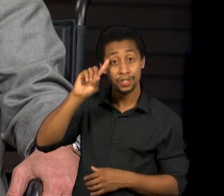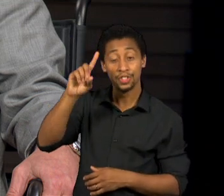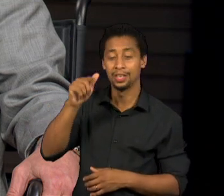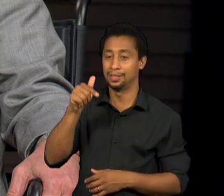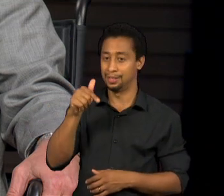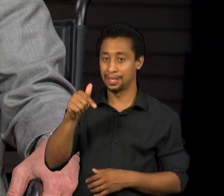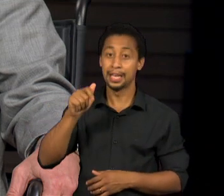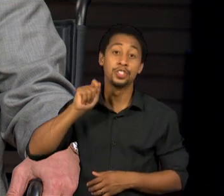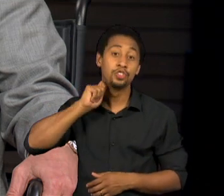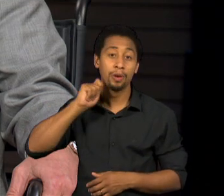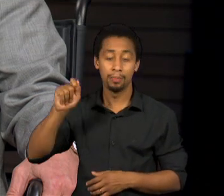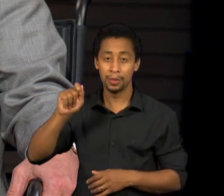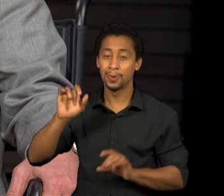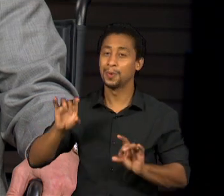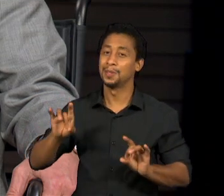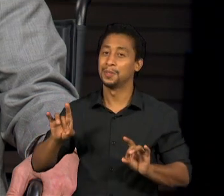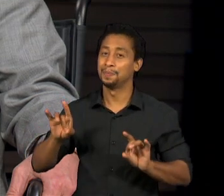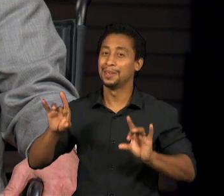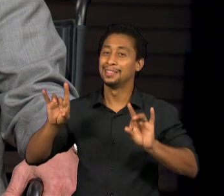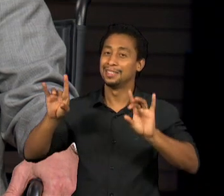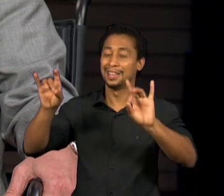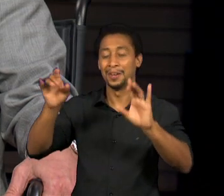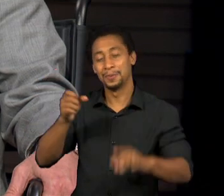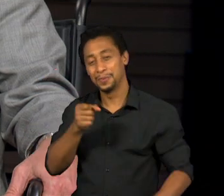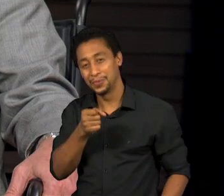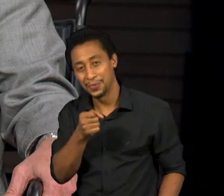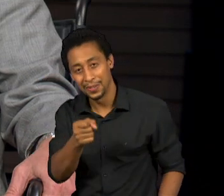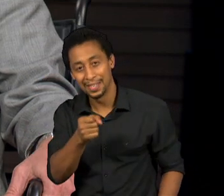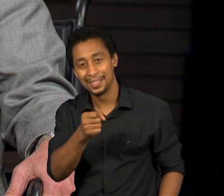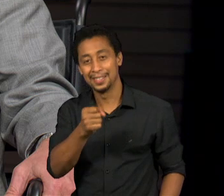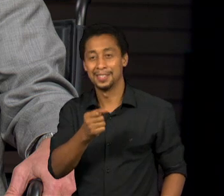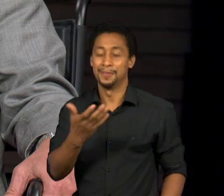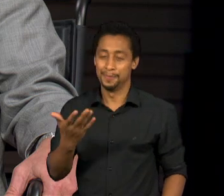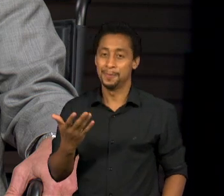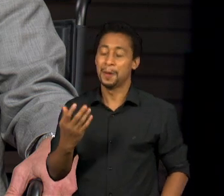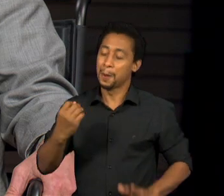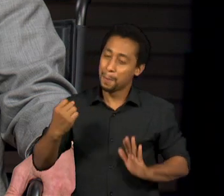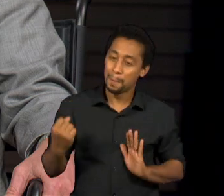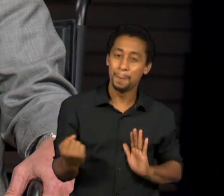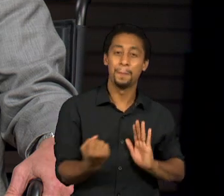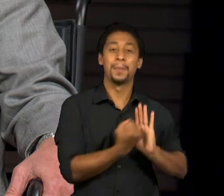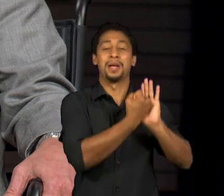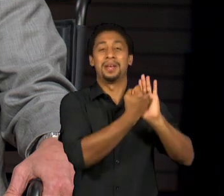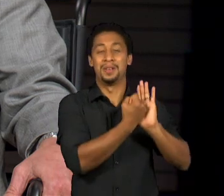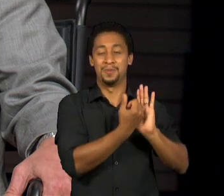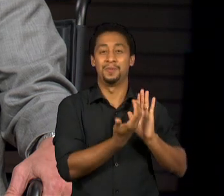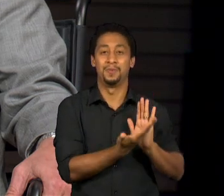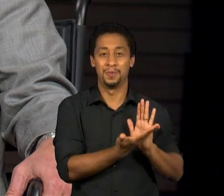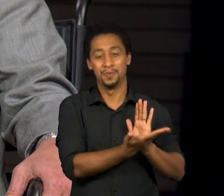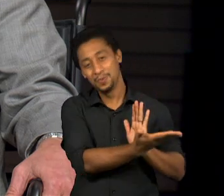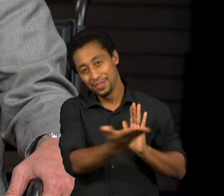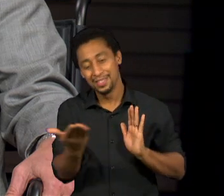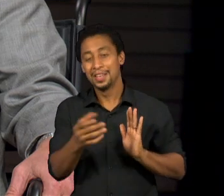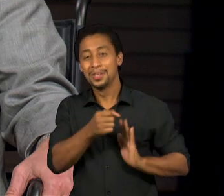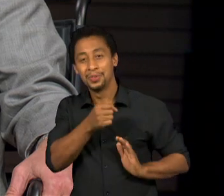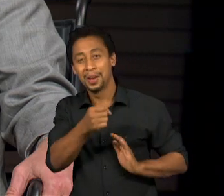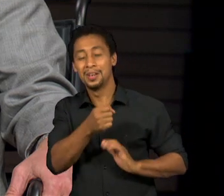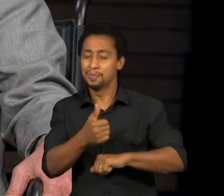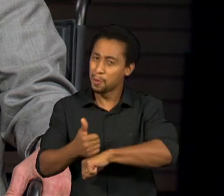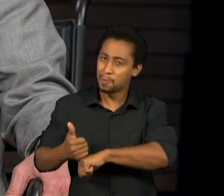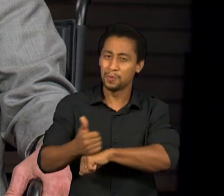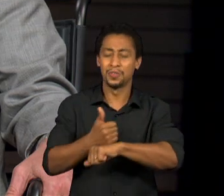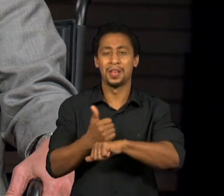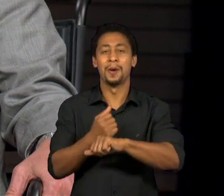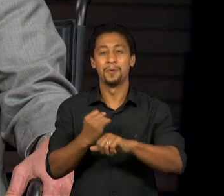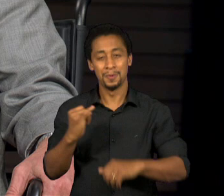essa data como um marco na importância da profissão e